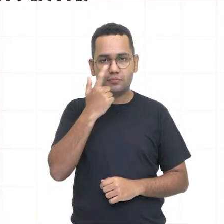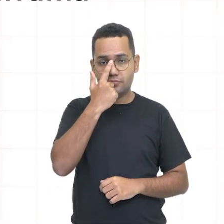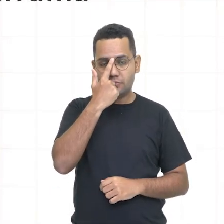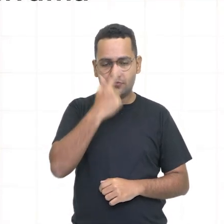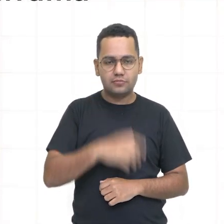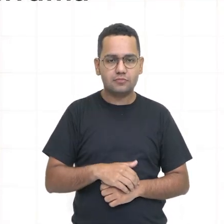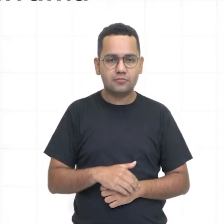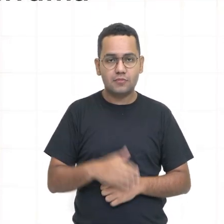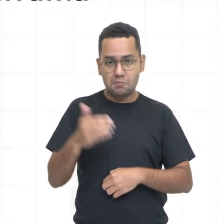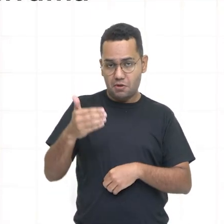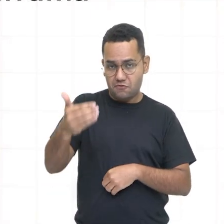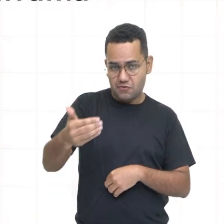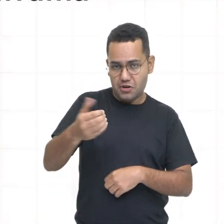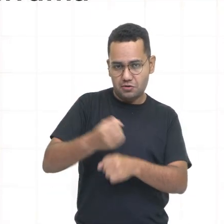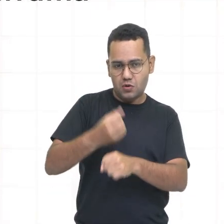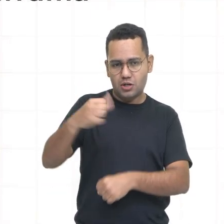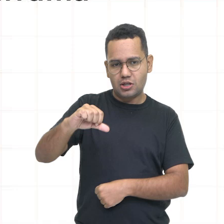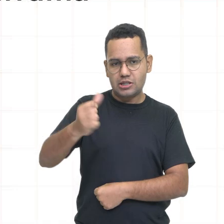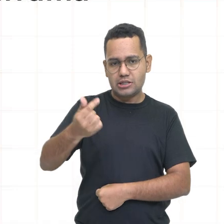de